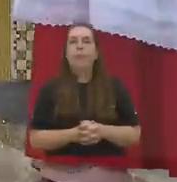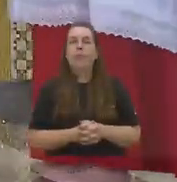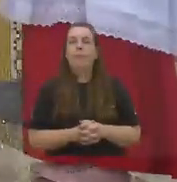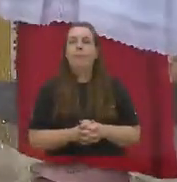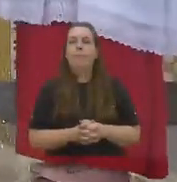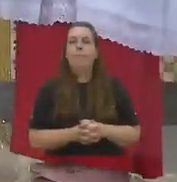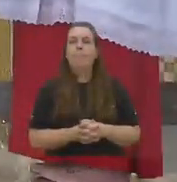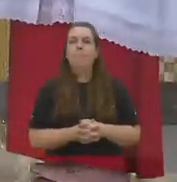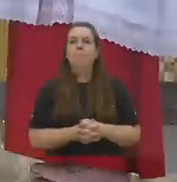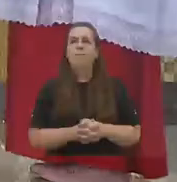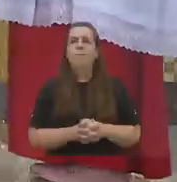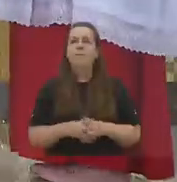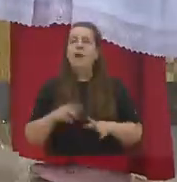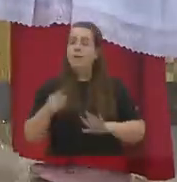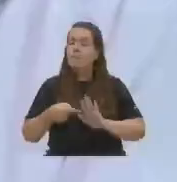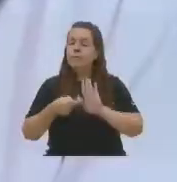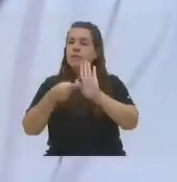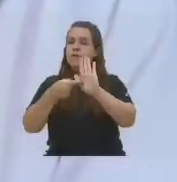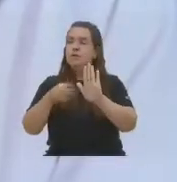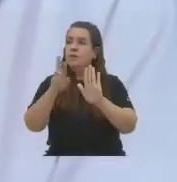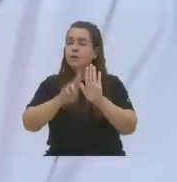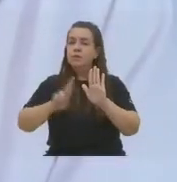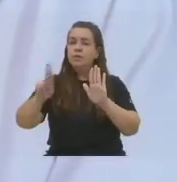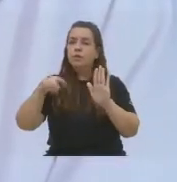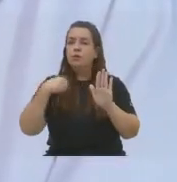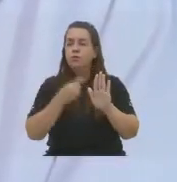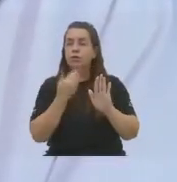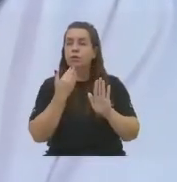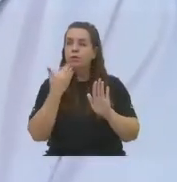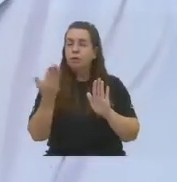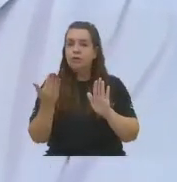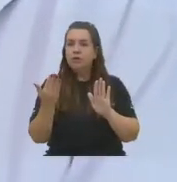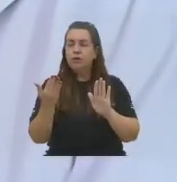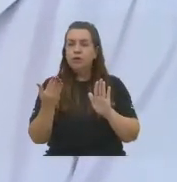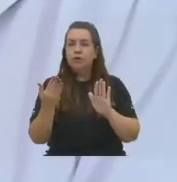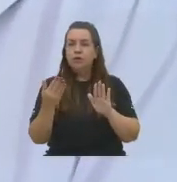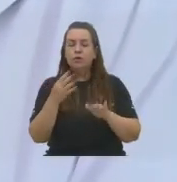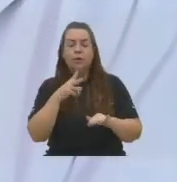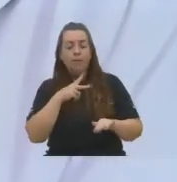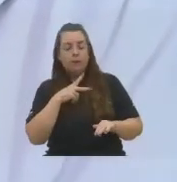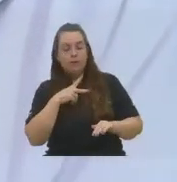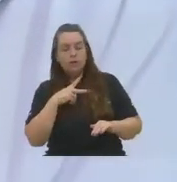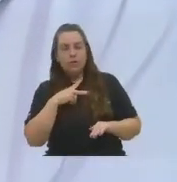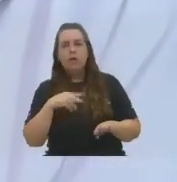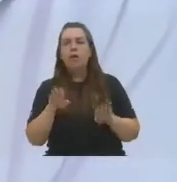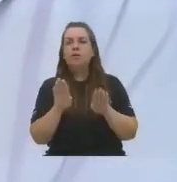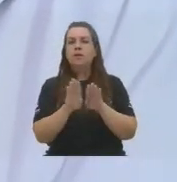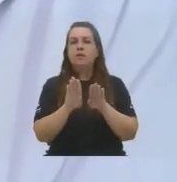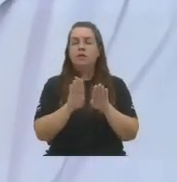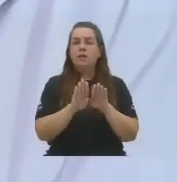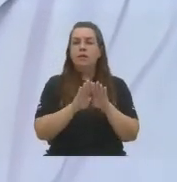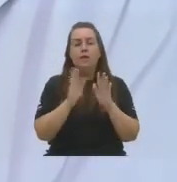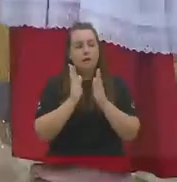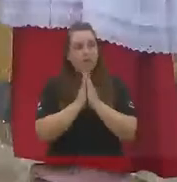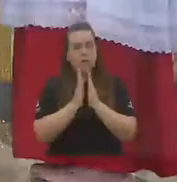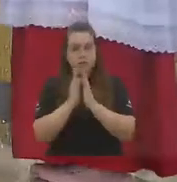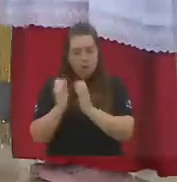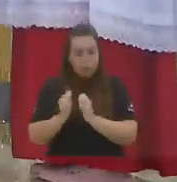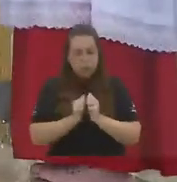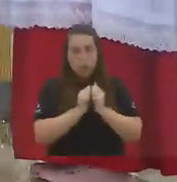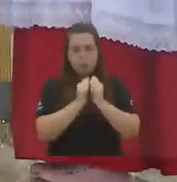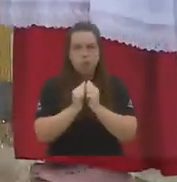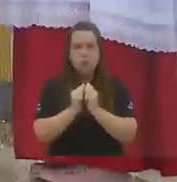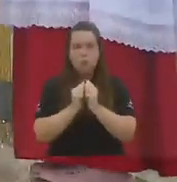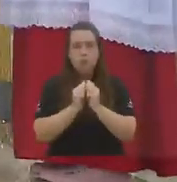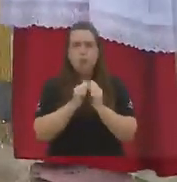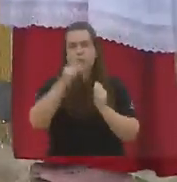Vamos apresentar ao Senhor as nossas intenções particulares e rezar juntos